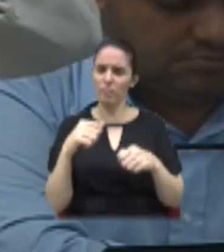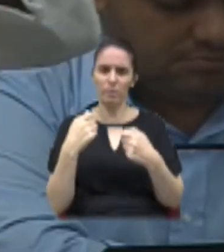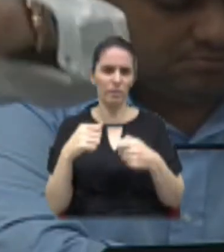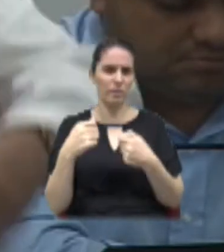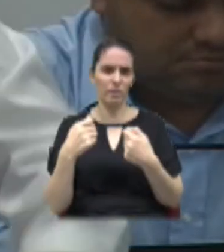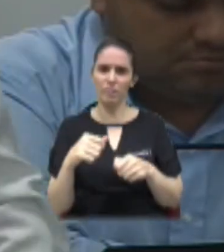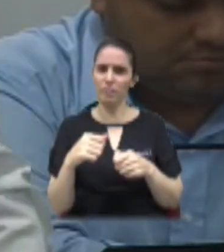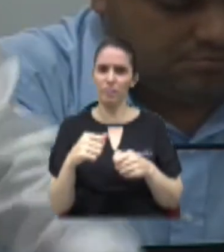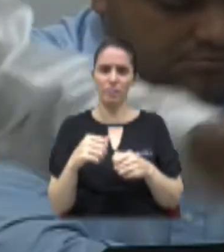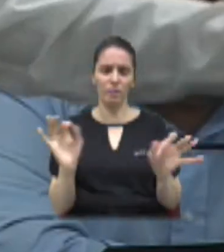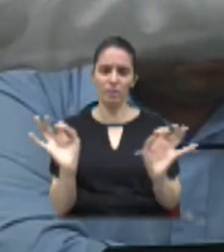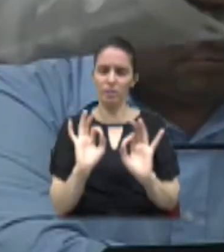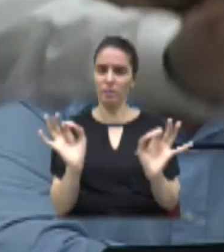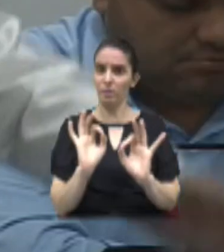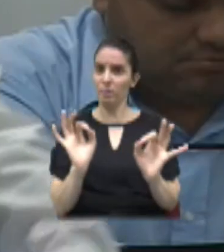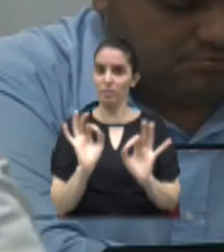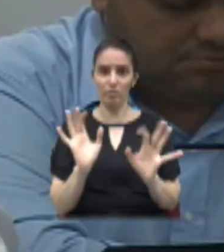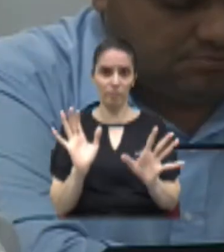presidente, penso que